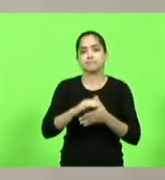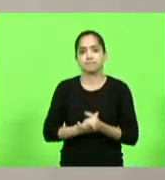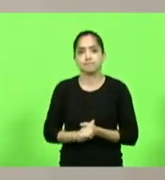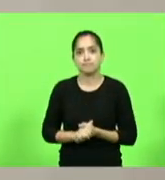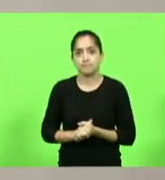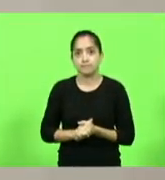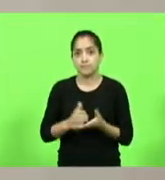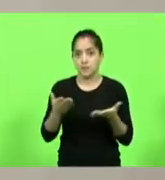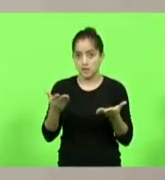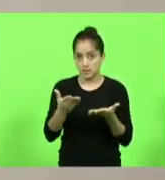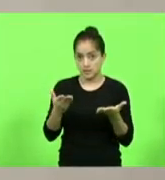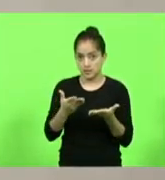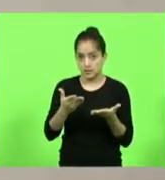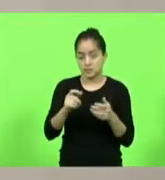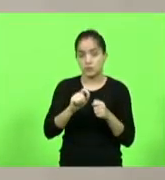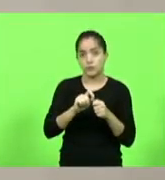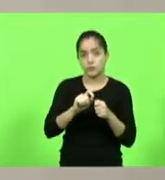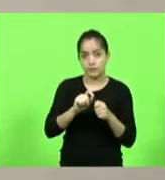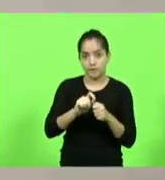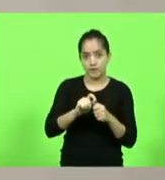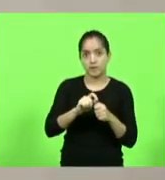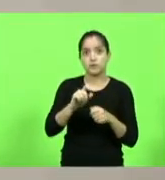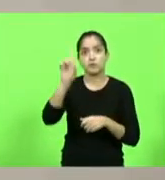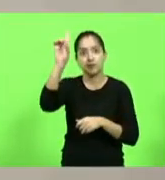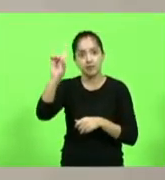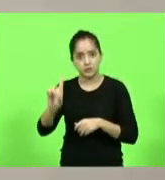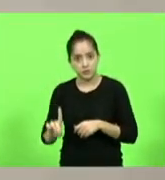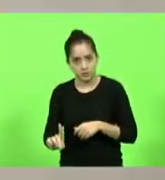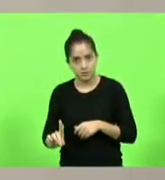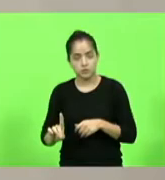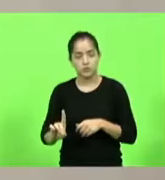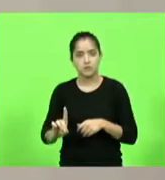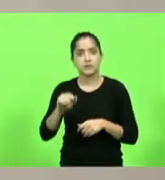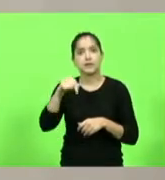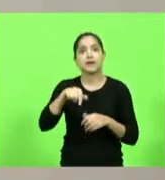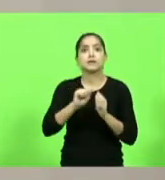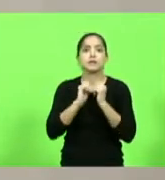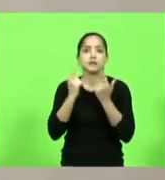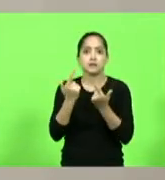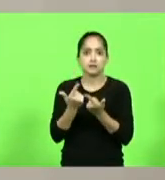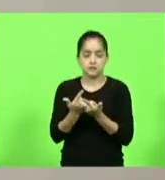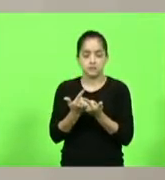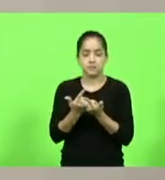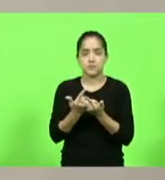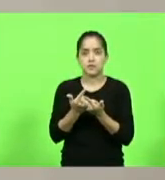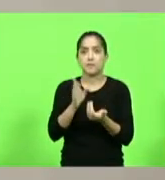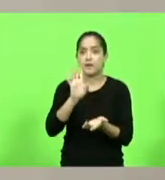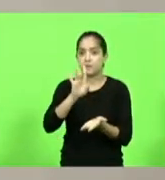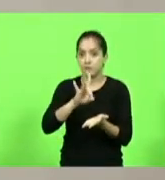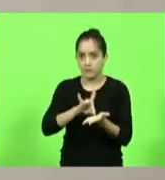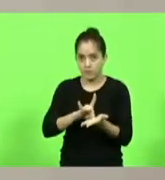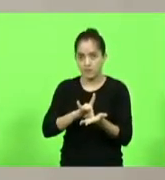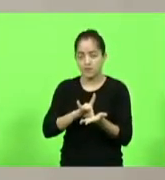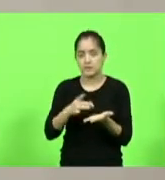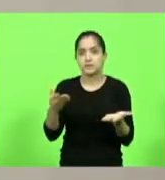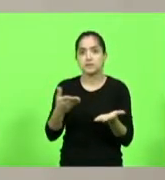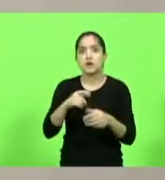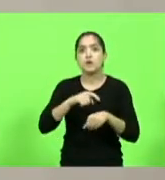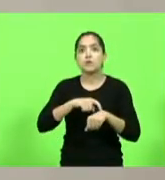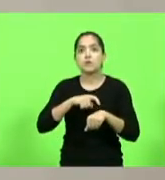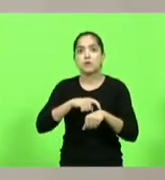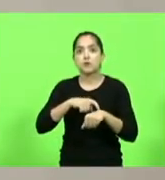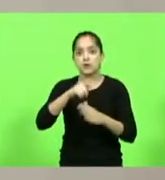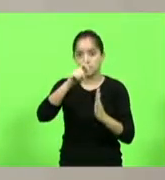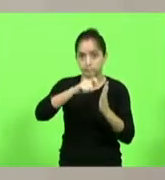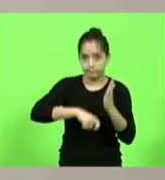o que está sendo realizado pela diretoria legislativa desta casa. E para formalizar o ato, neste momento, procedo à assinatura